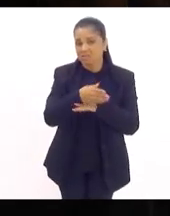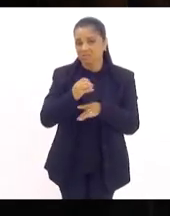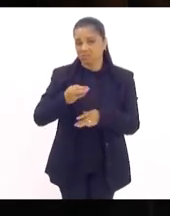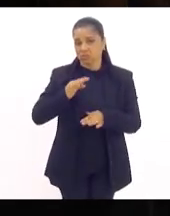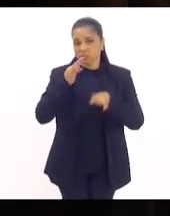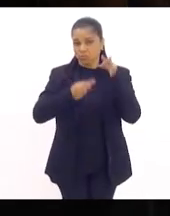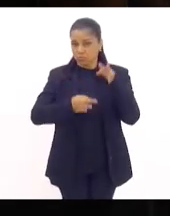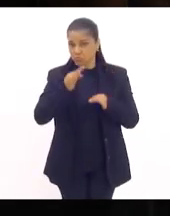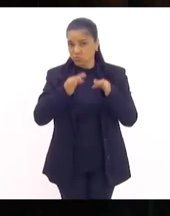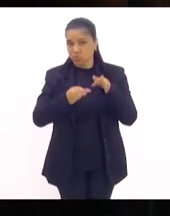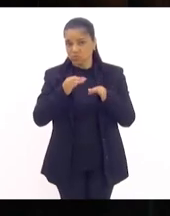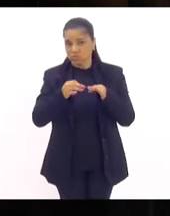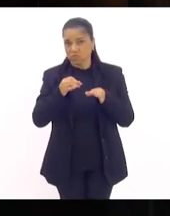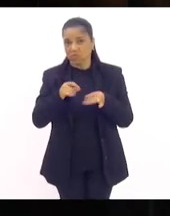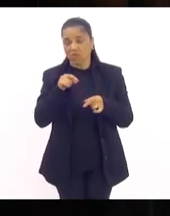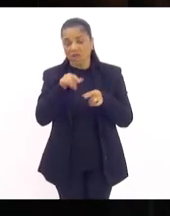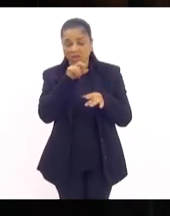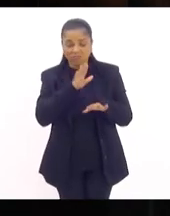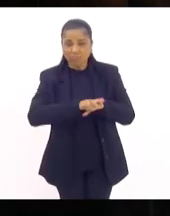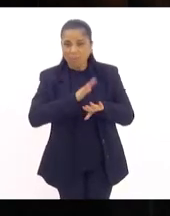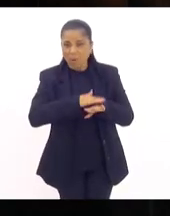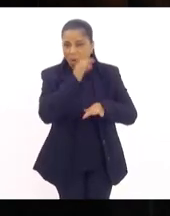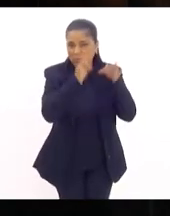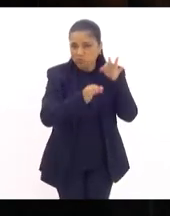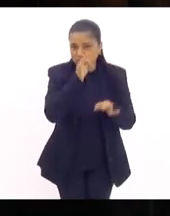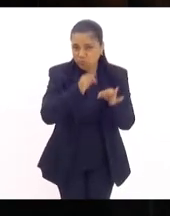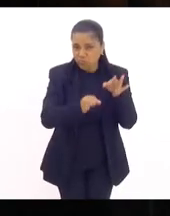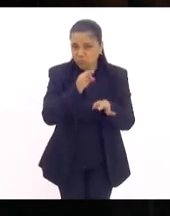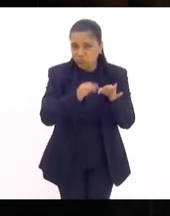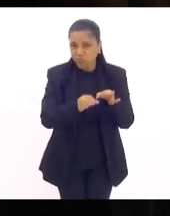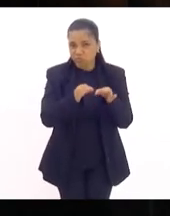ela só tem os seus olhos vendados quando o